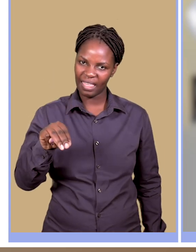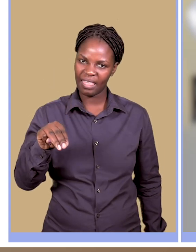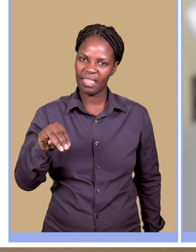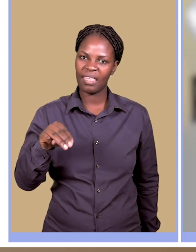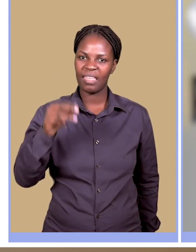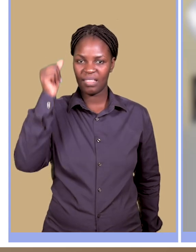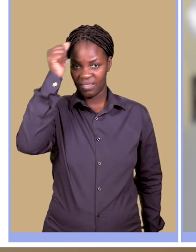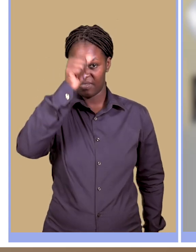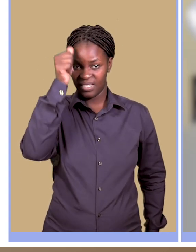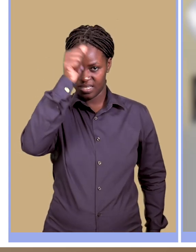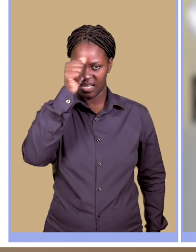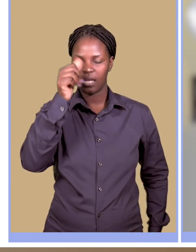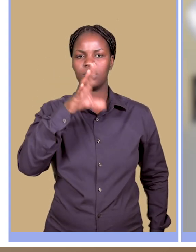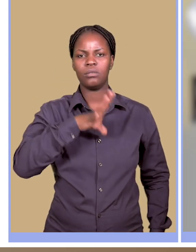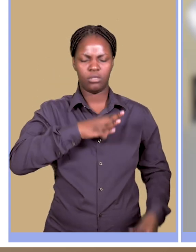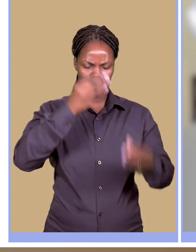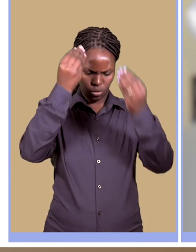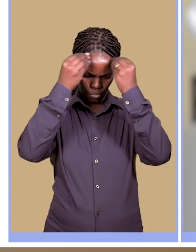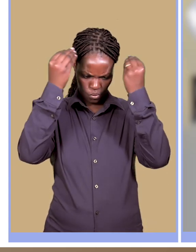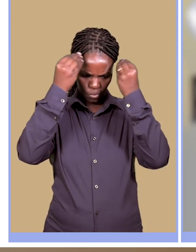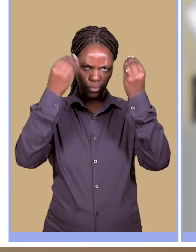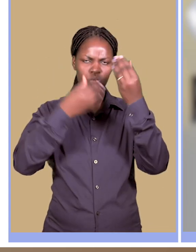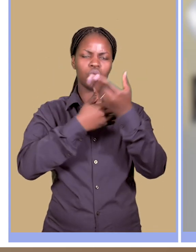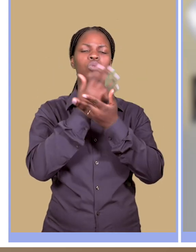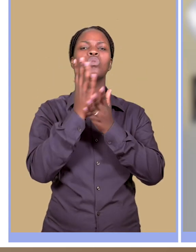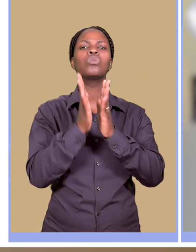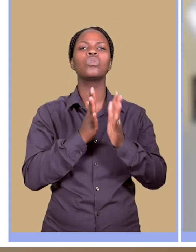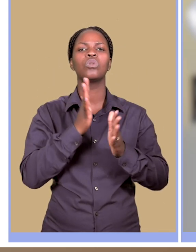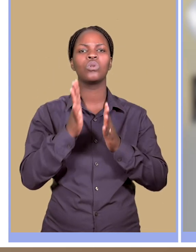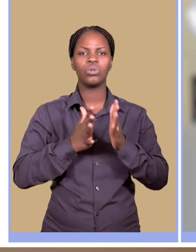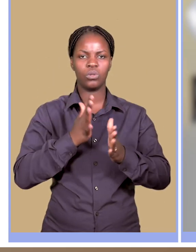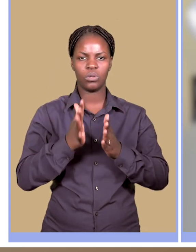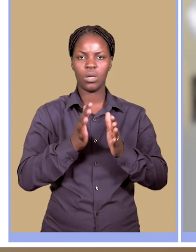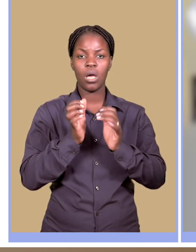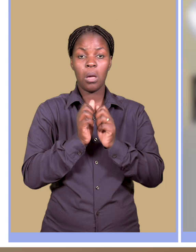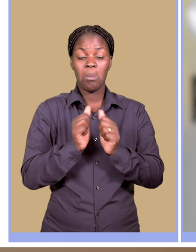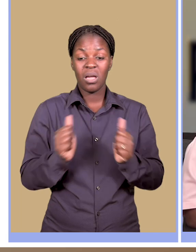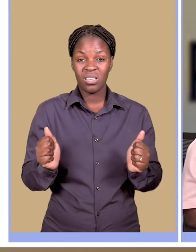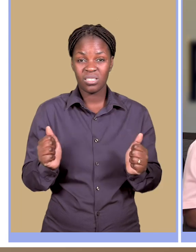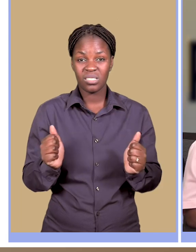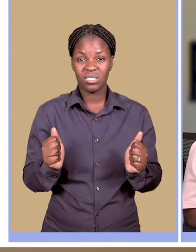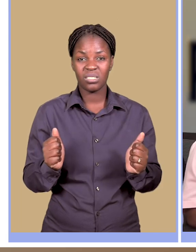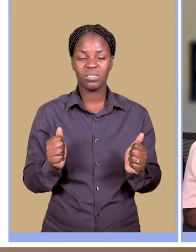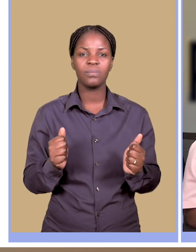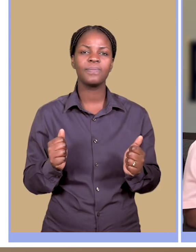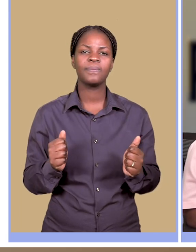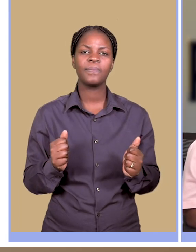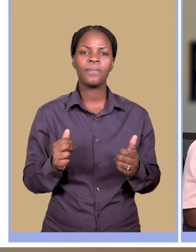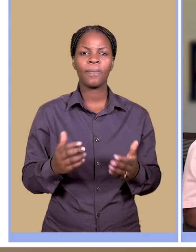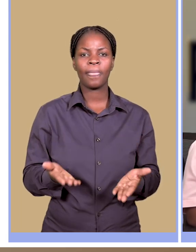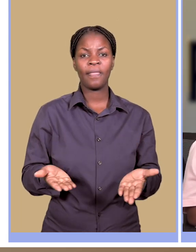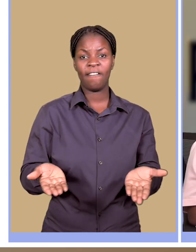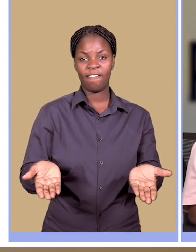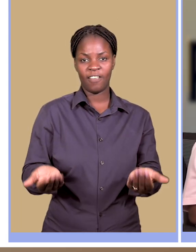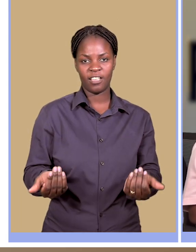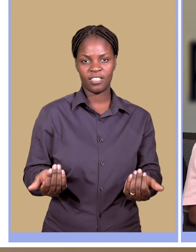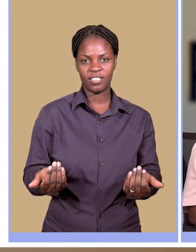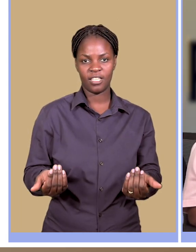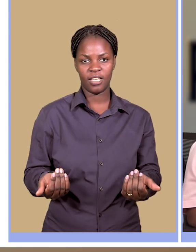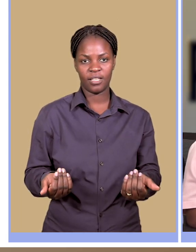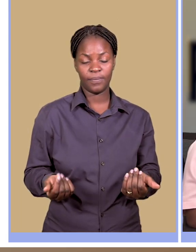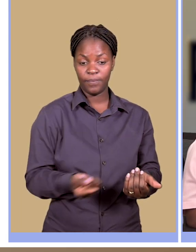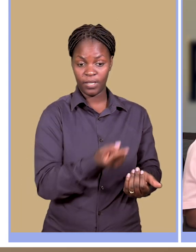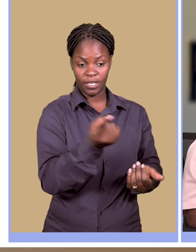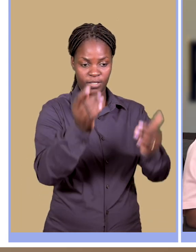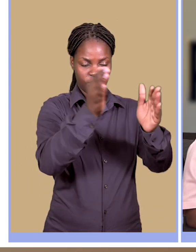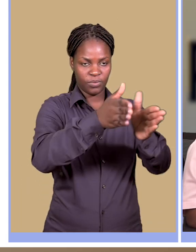que já leciona, né, a língua de sinais. Não há uma facilidade de pegar